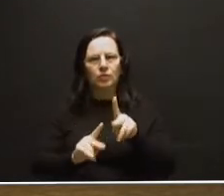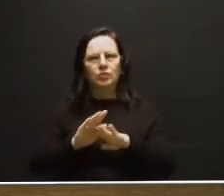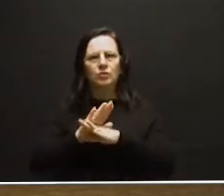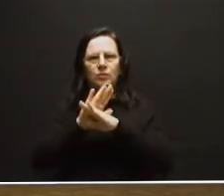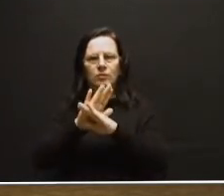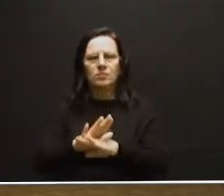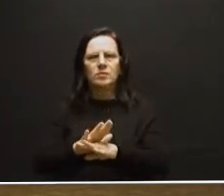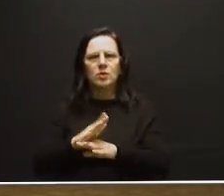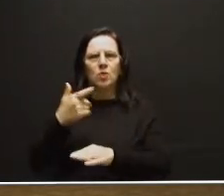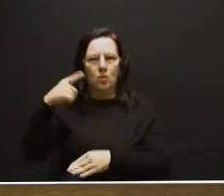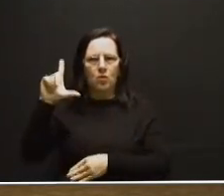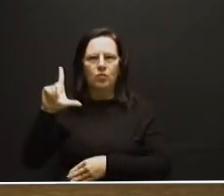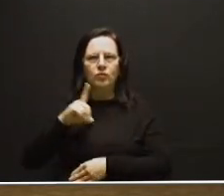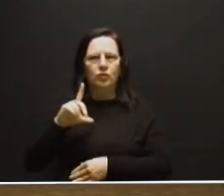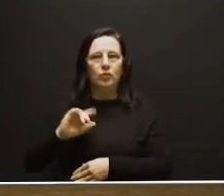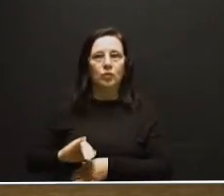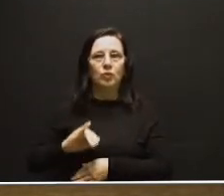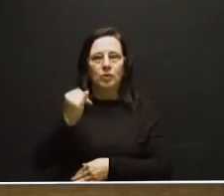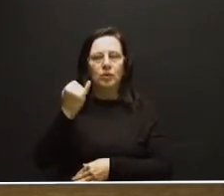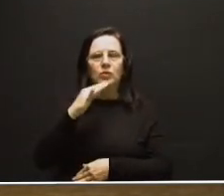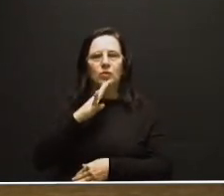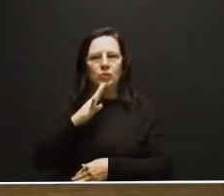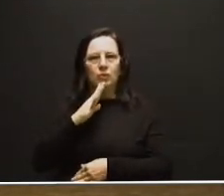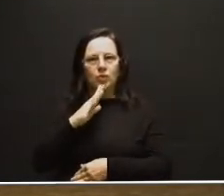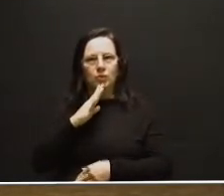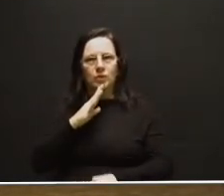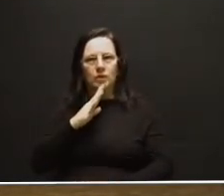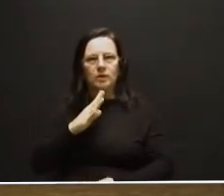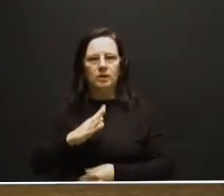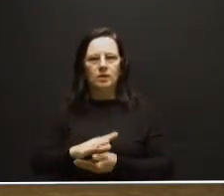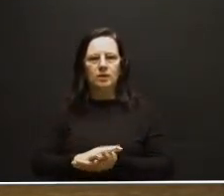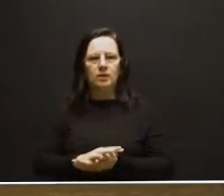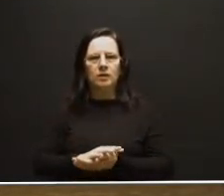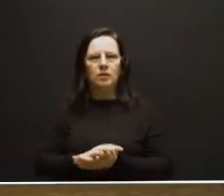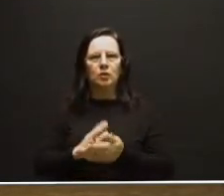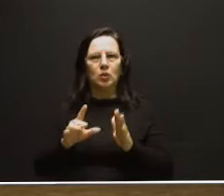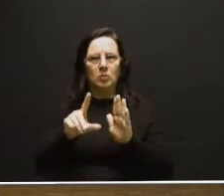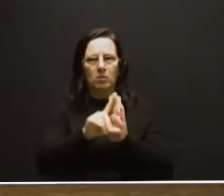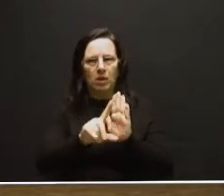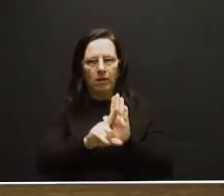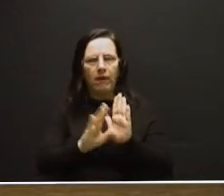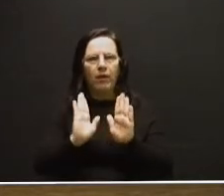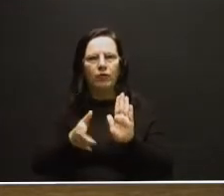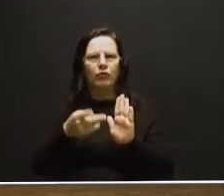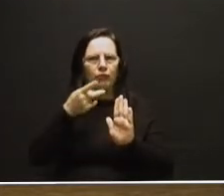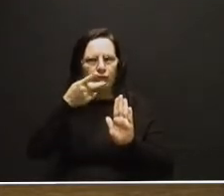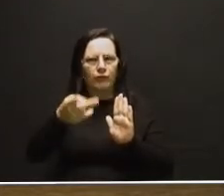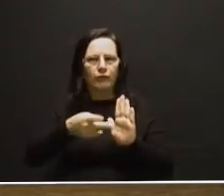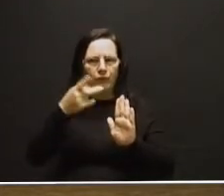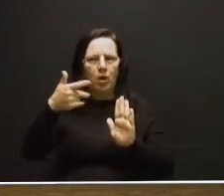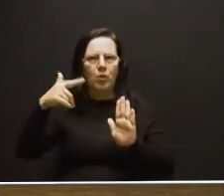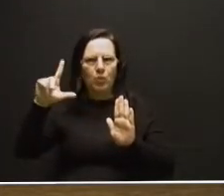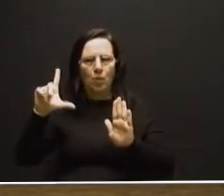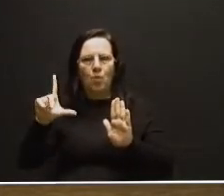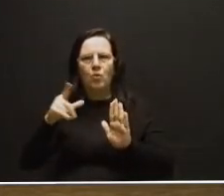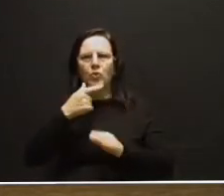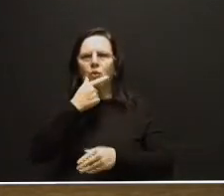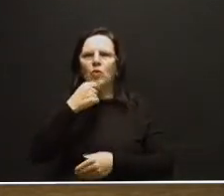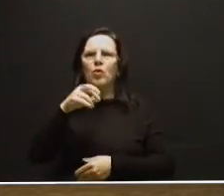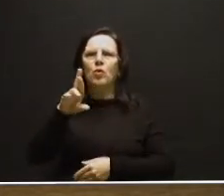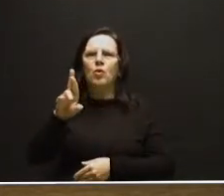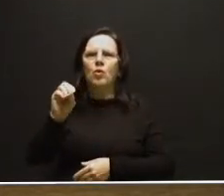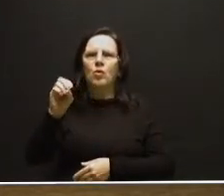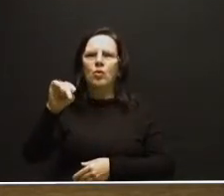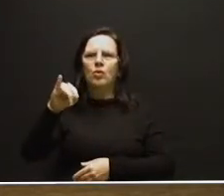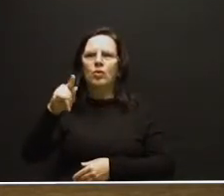ontem aqui nós tivemos a oportunidade de conhecer sobre leis aqui o que foi falado também pelo doutor ronilson silva